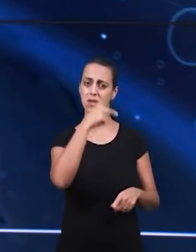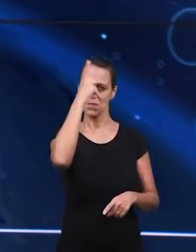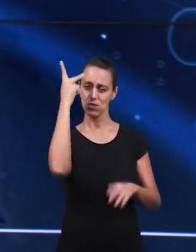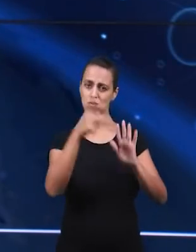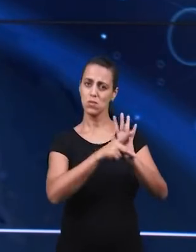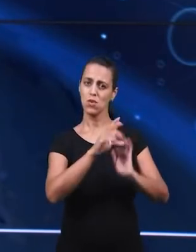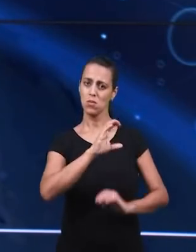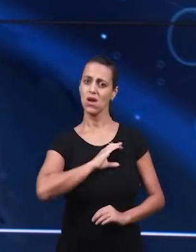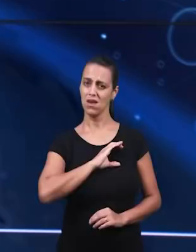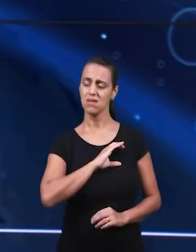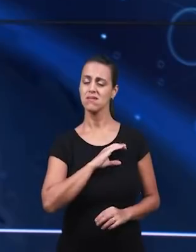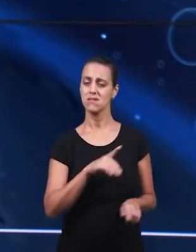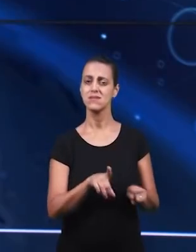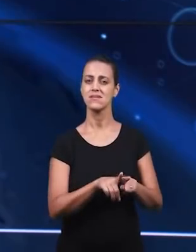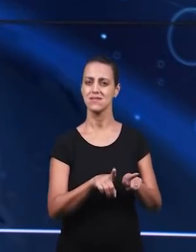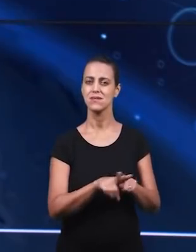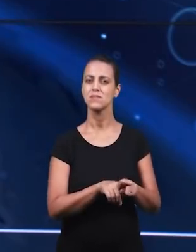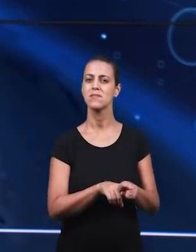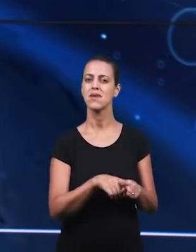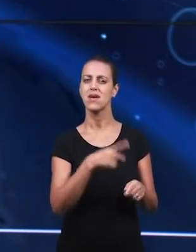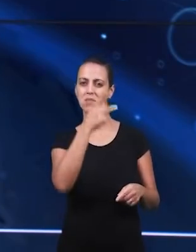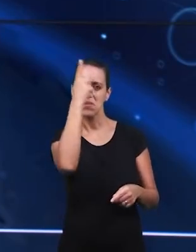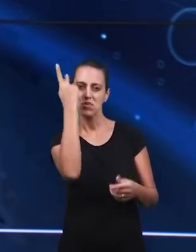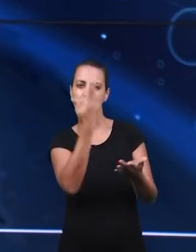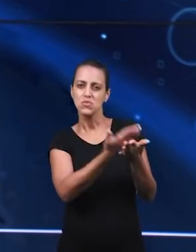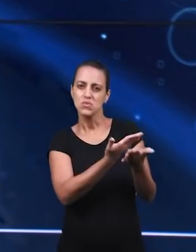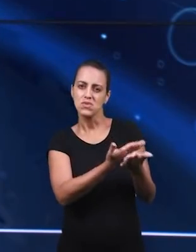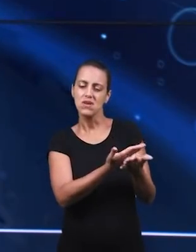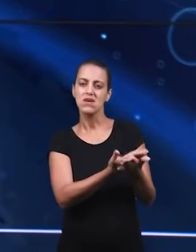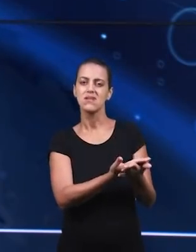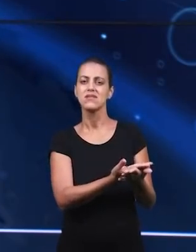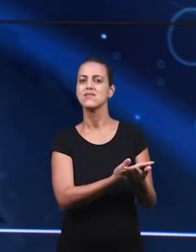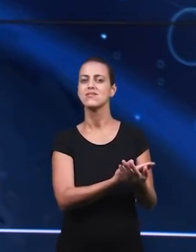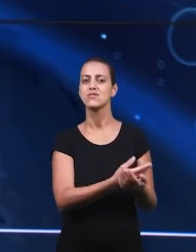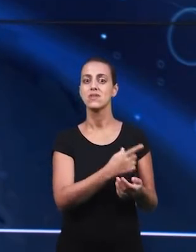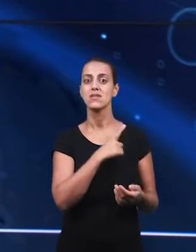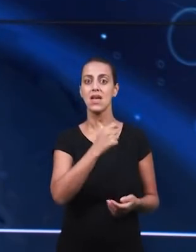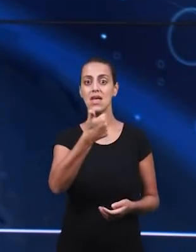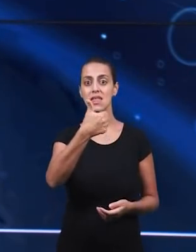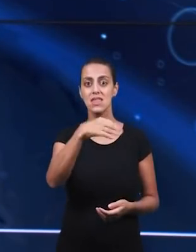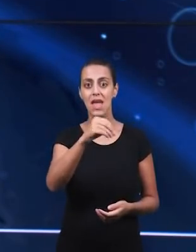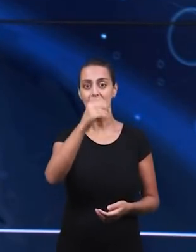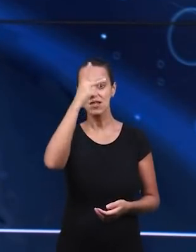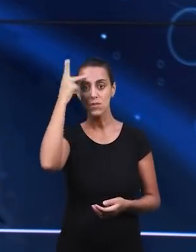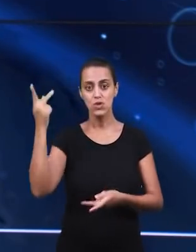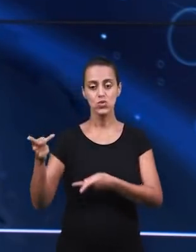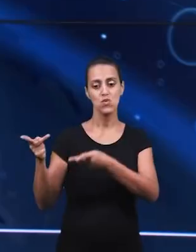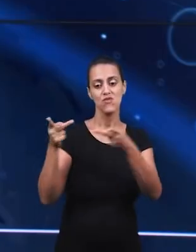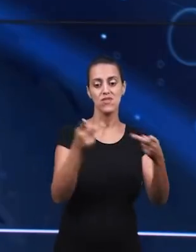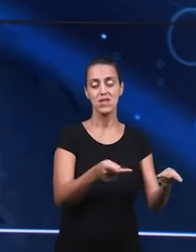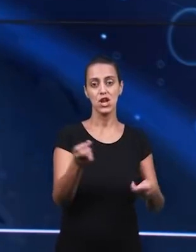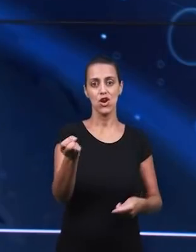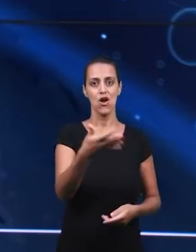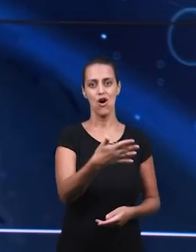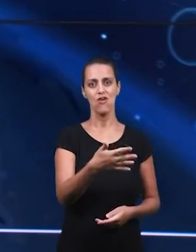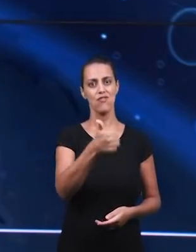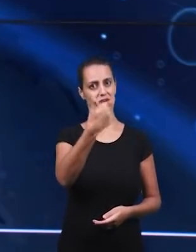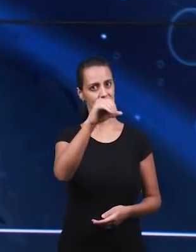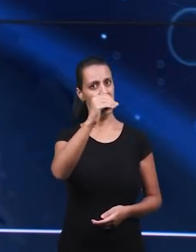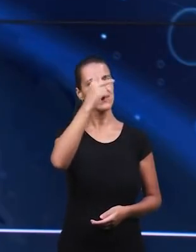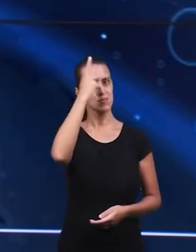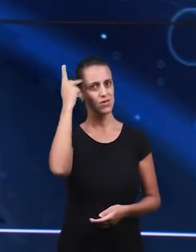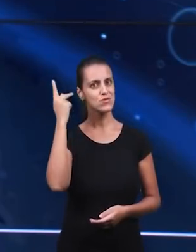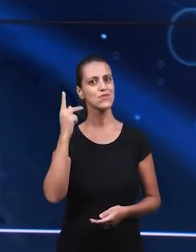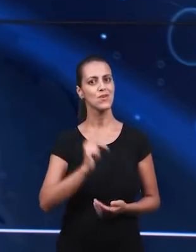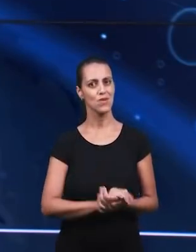jovens estudantes, e os irmãos assistem ali a 10 visitantes, dão assistência a 10 pessoas que não